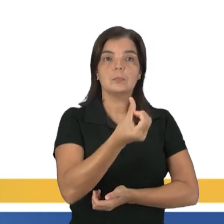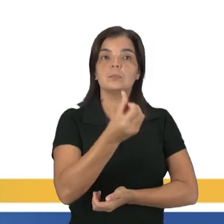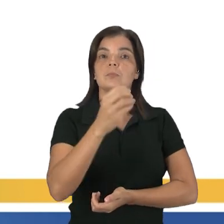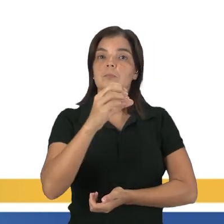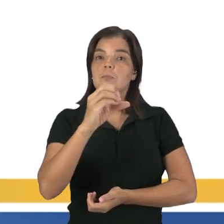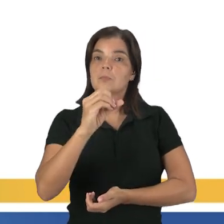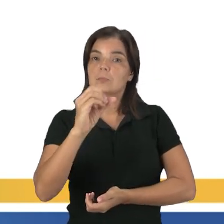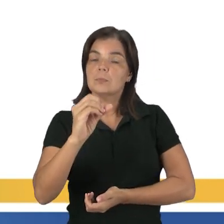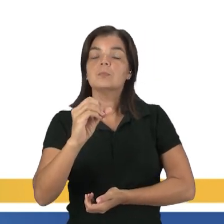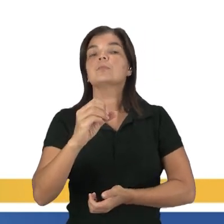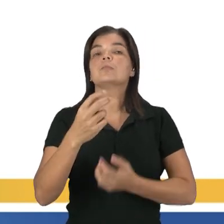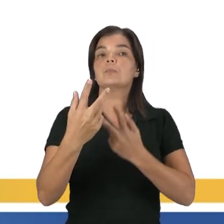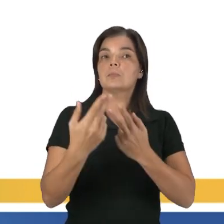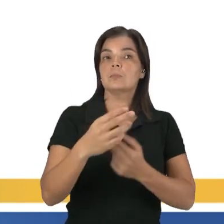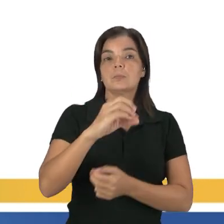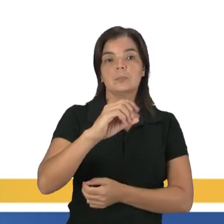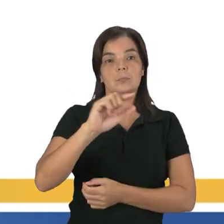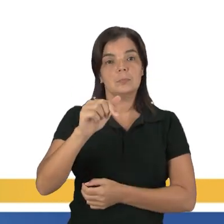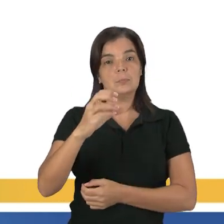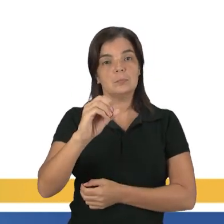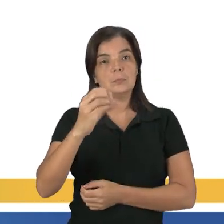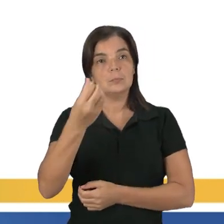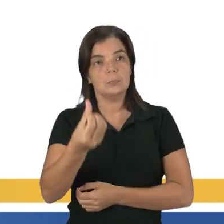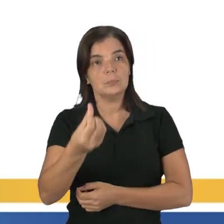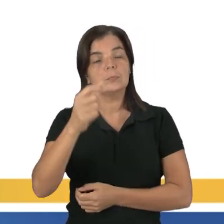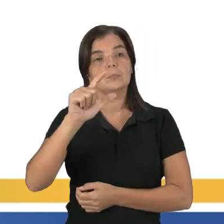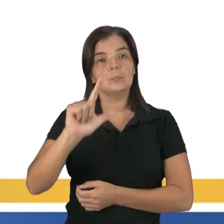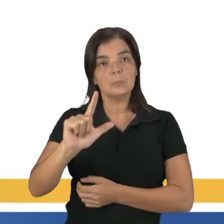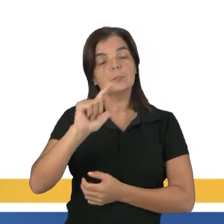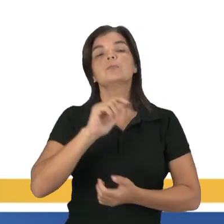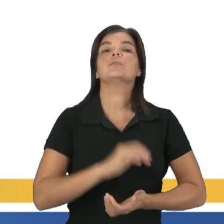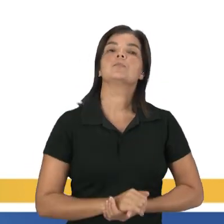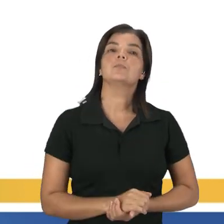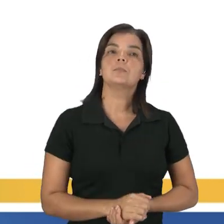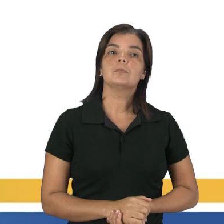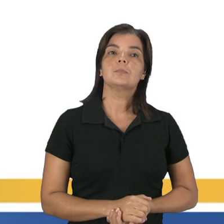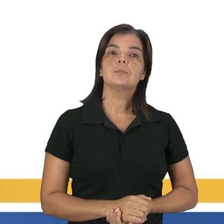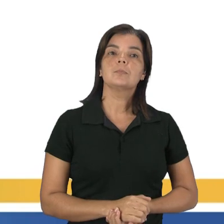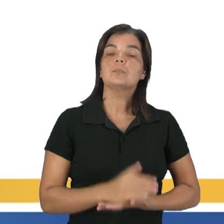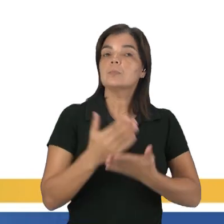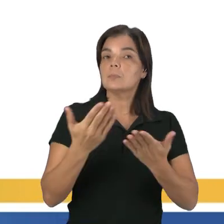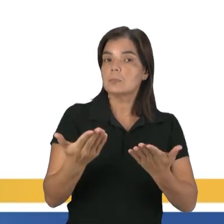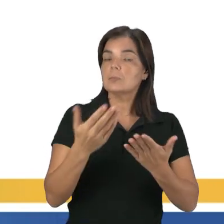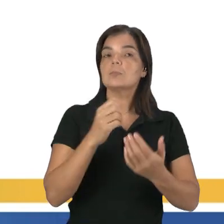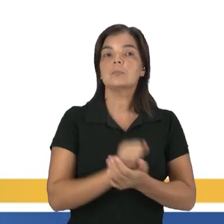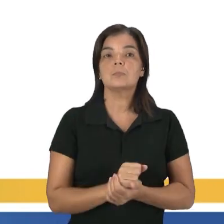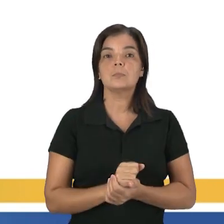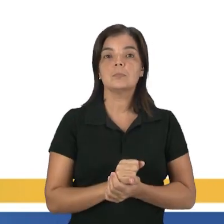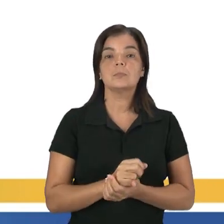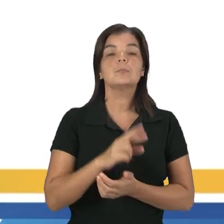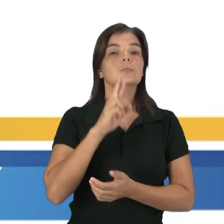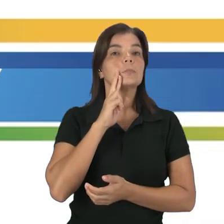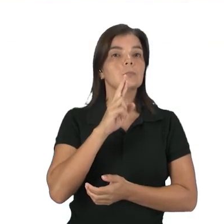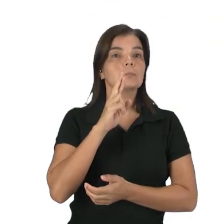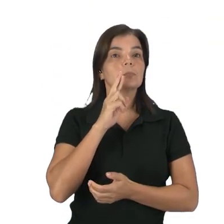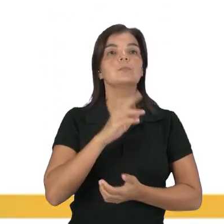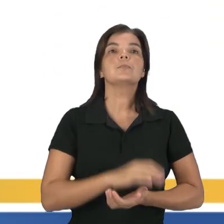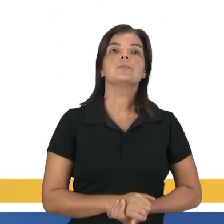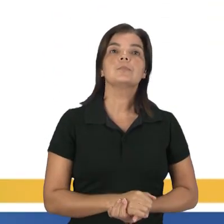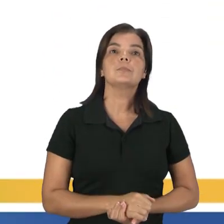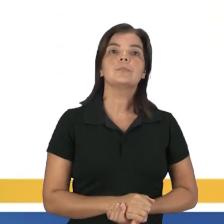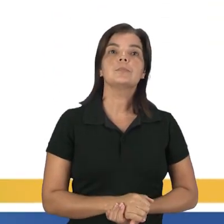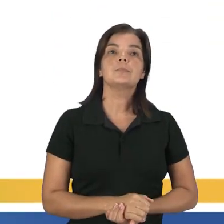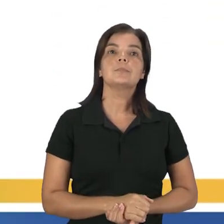600 mililitros é igual a 0,06 litro. Então, aqui eu faço a nossa resolução, tá